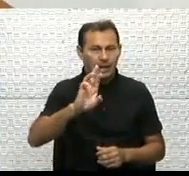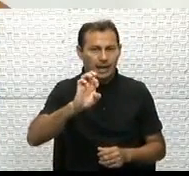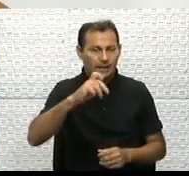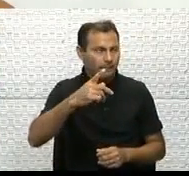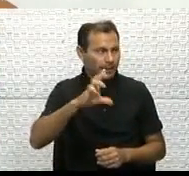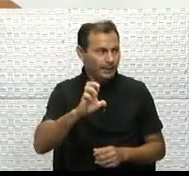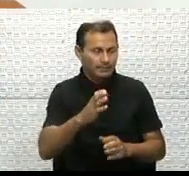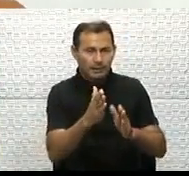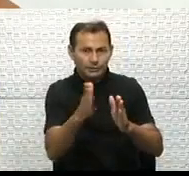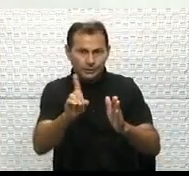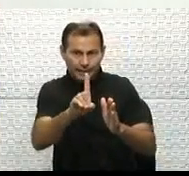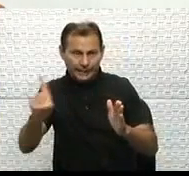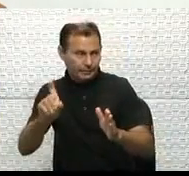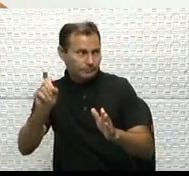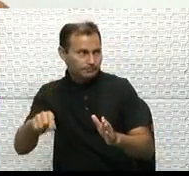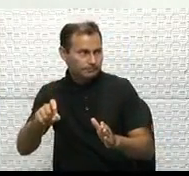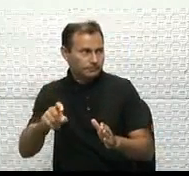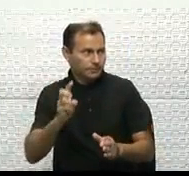a direita.